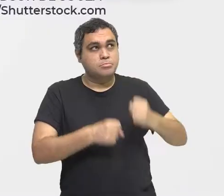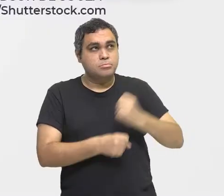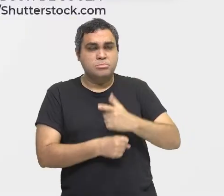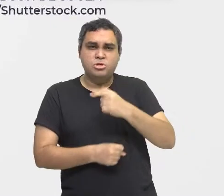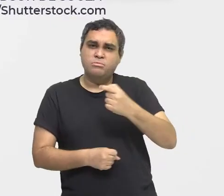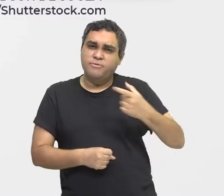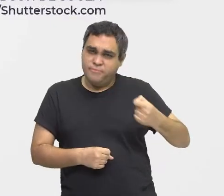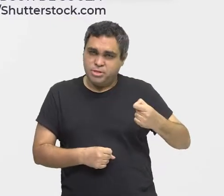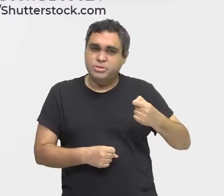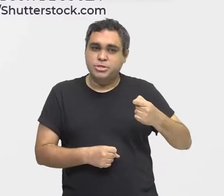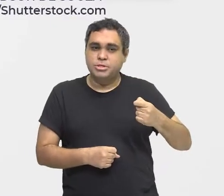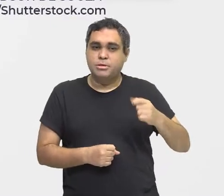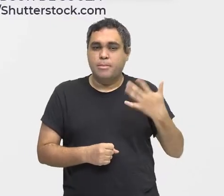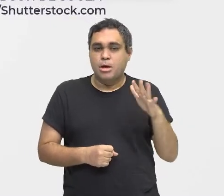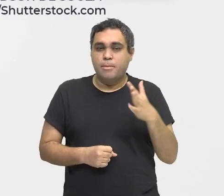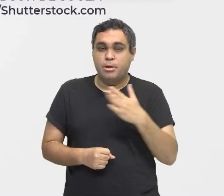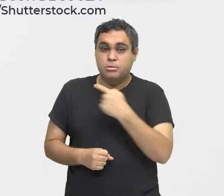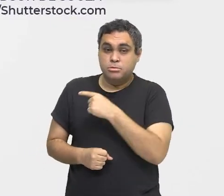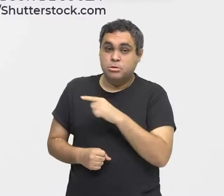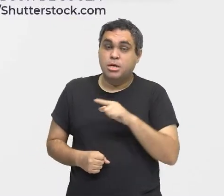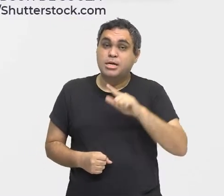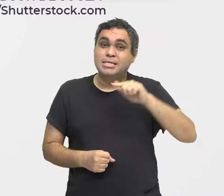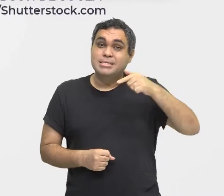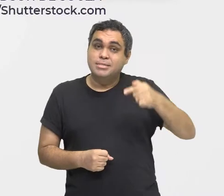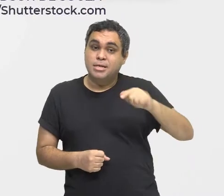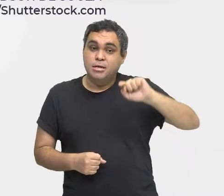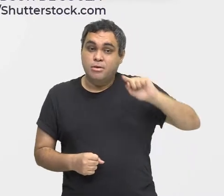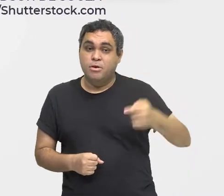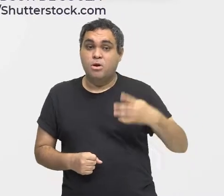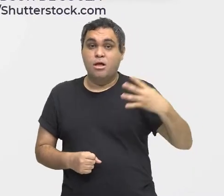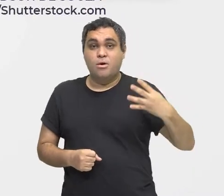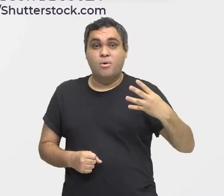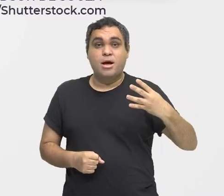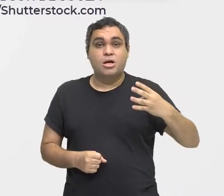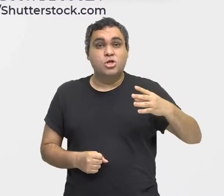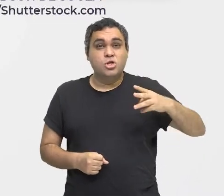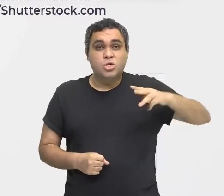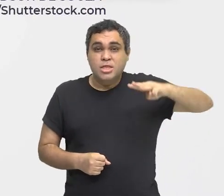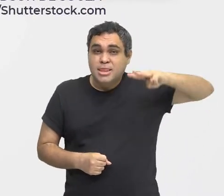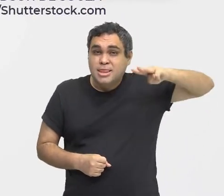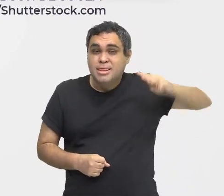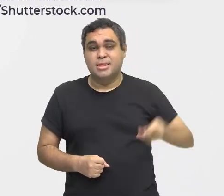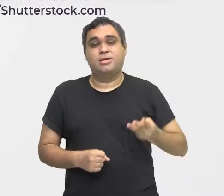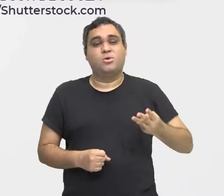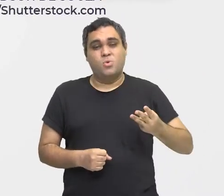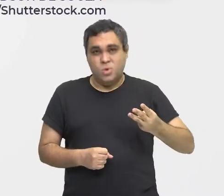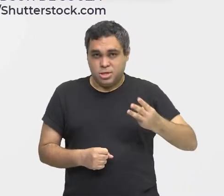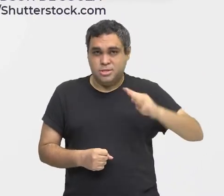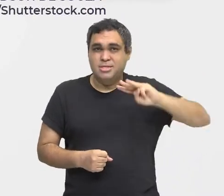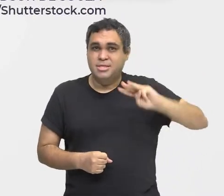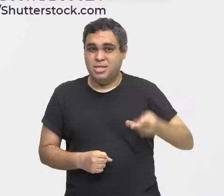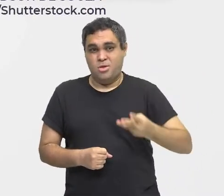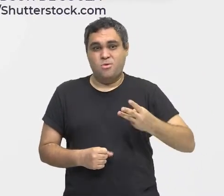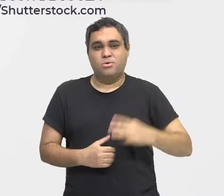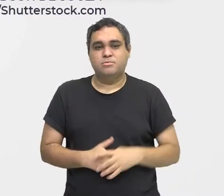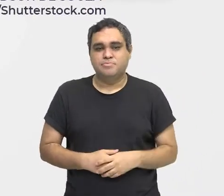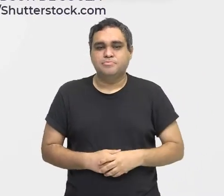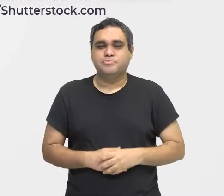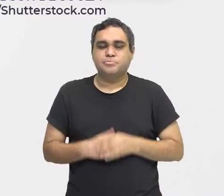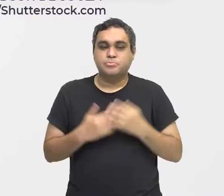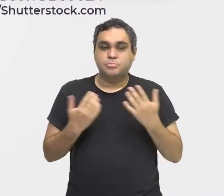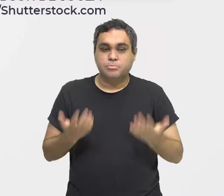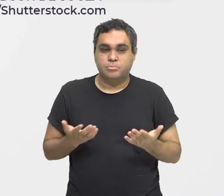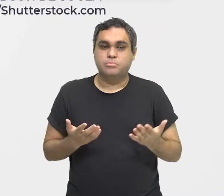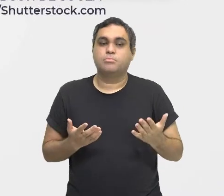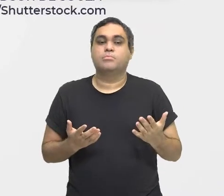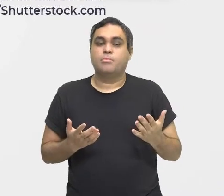de 7,4 trilhões de reais. E segundo o Fundo Monetário Internacional,